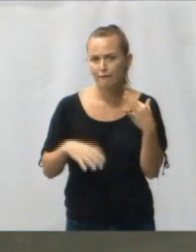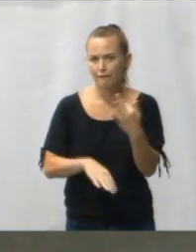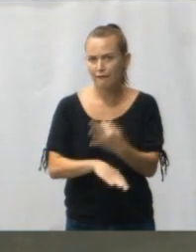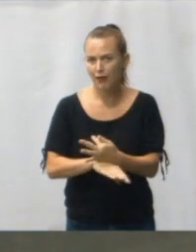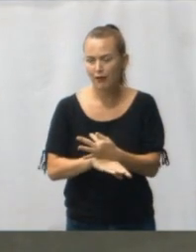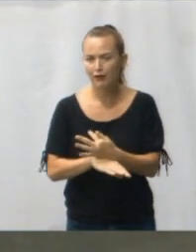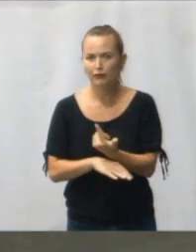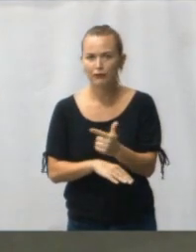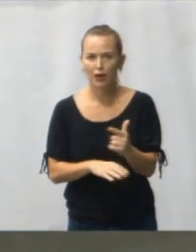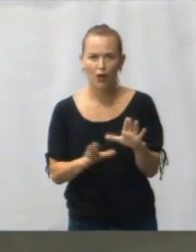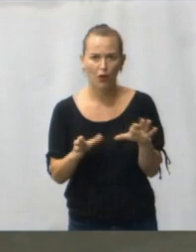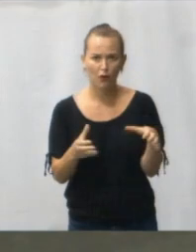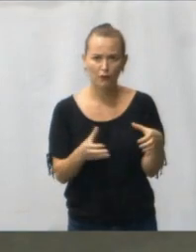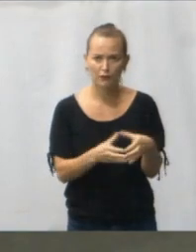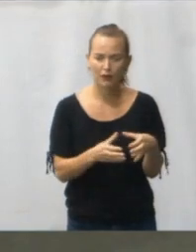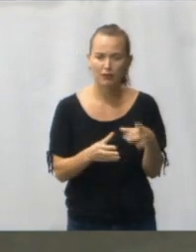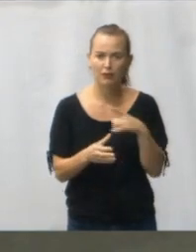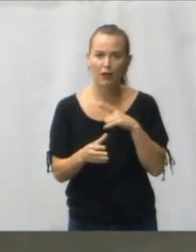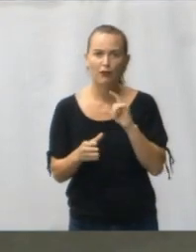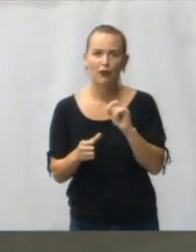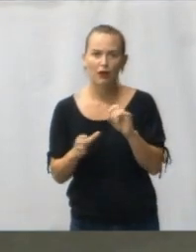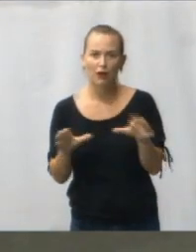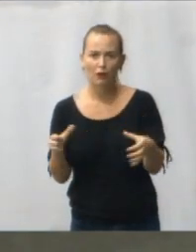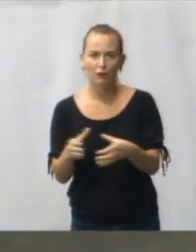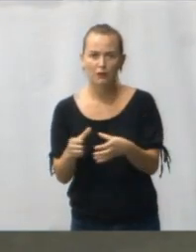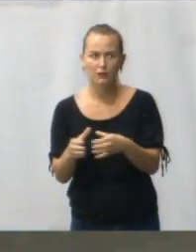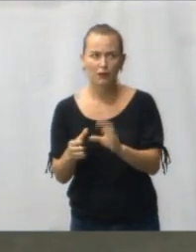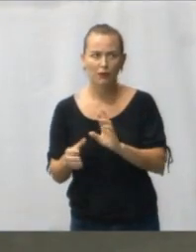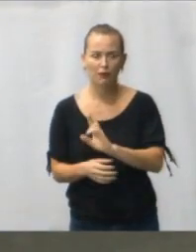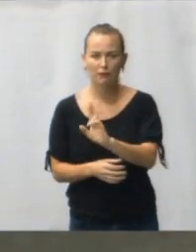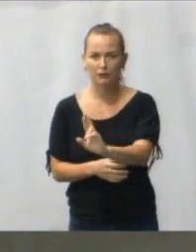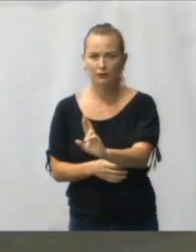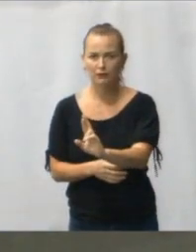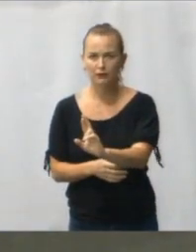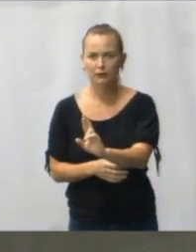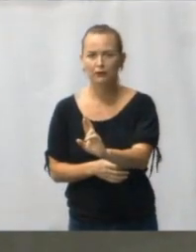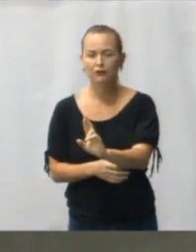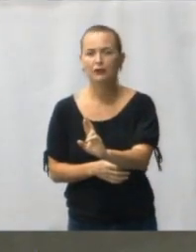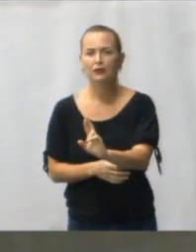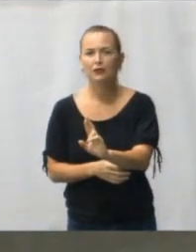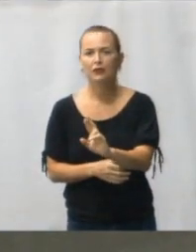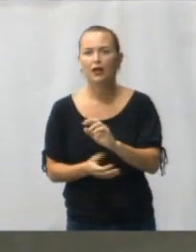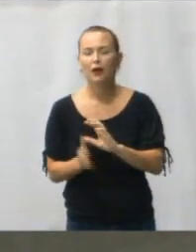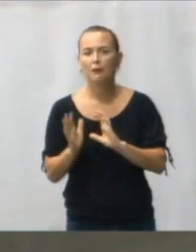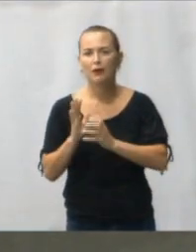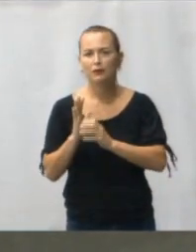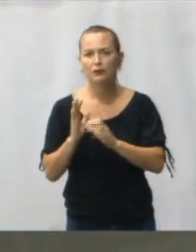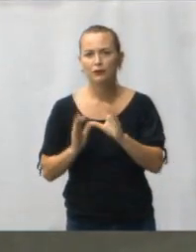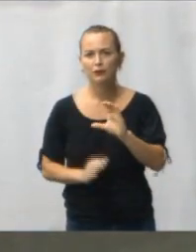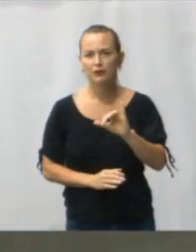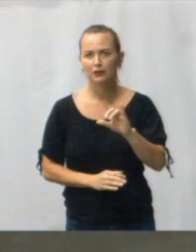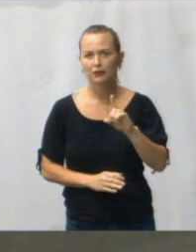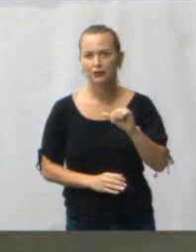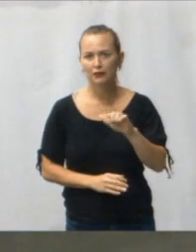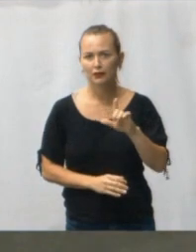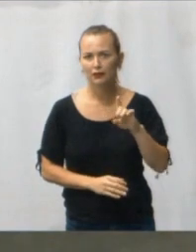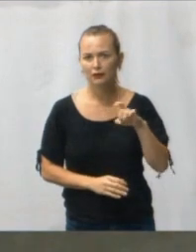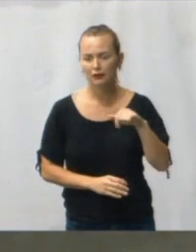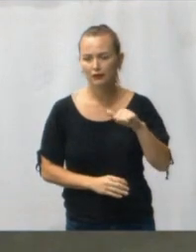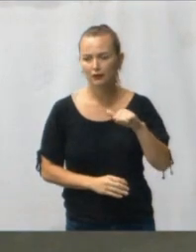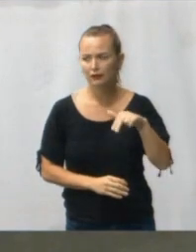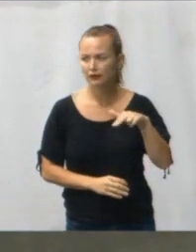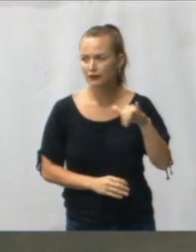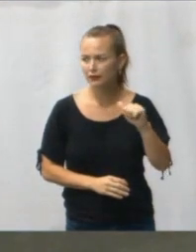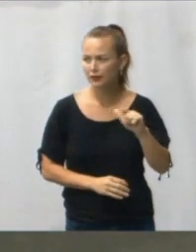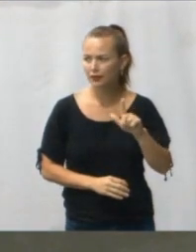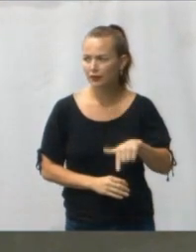comissão representativa. Pelo cidadania, voto vereador Deninho, não é isso? Que é o líder do prefeito.